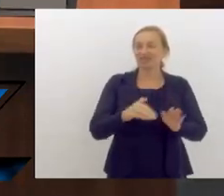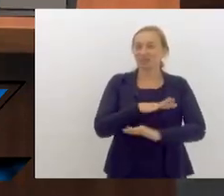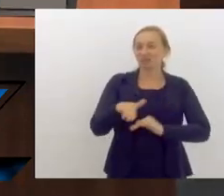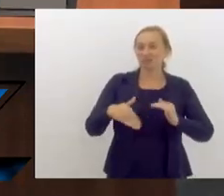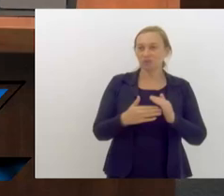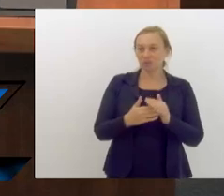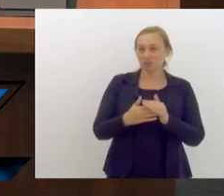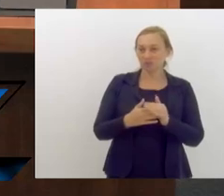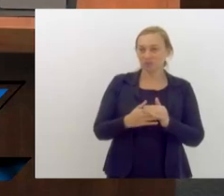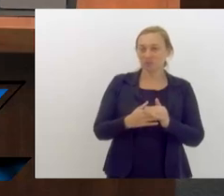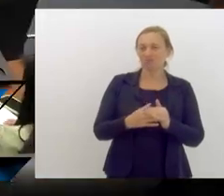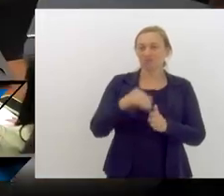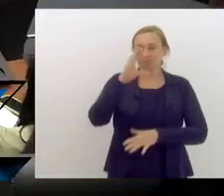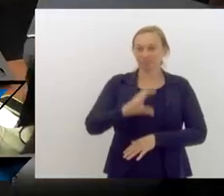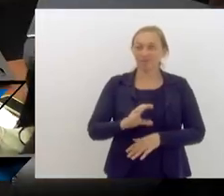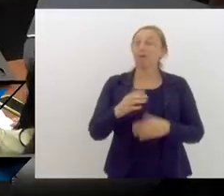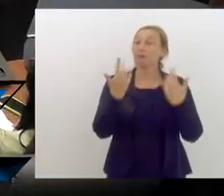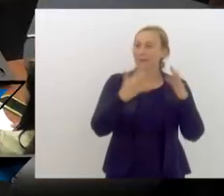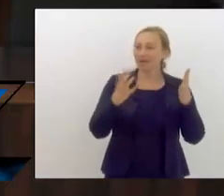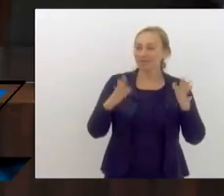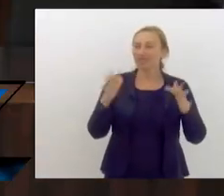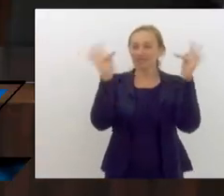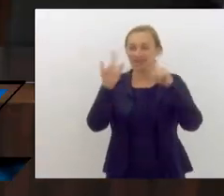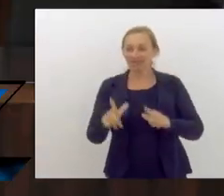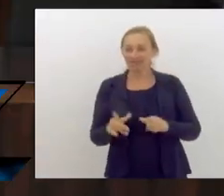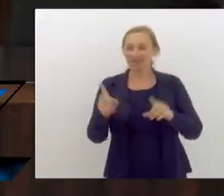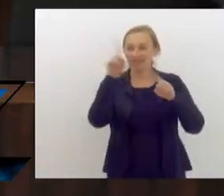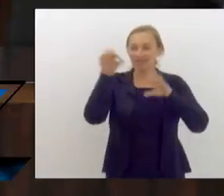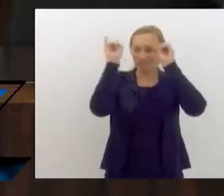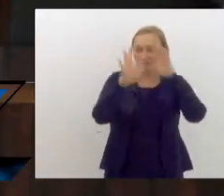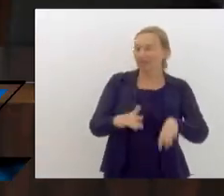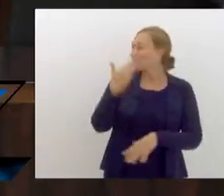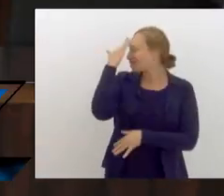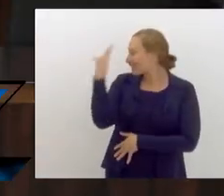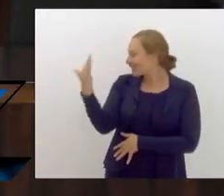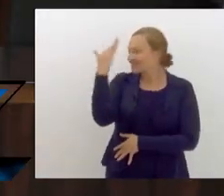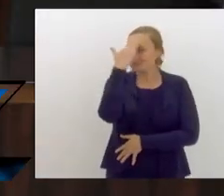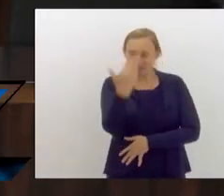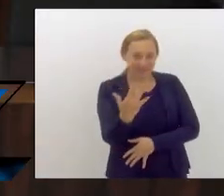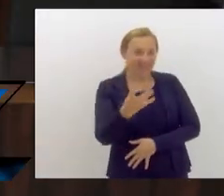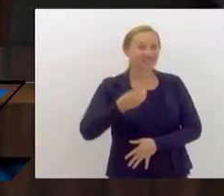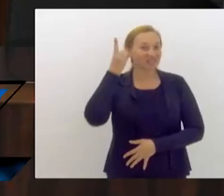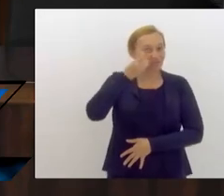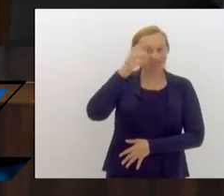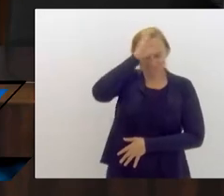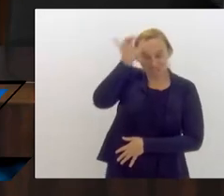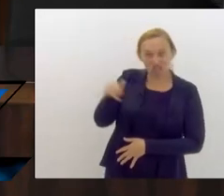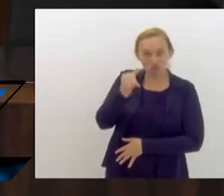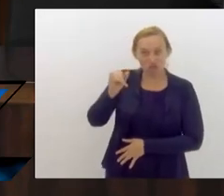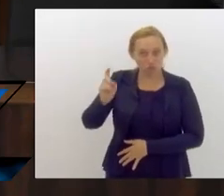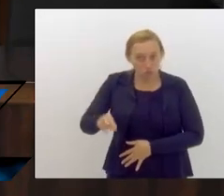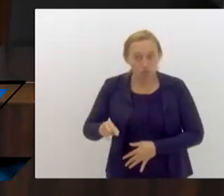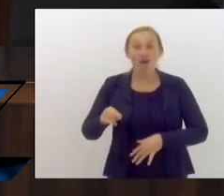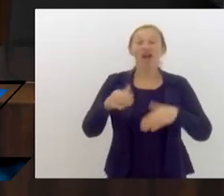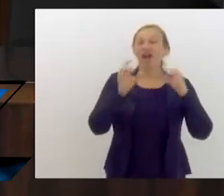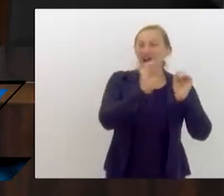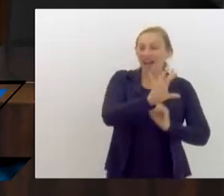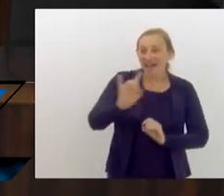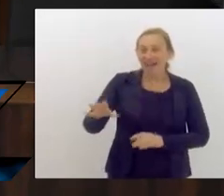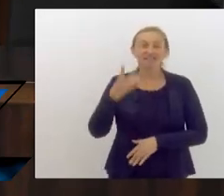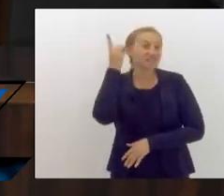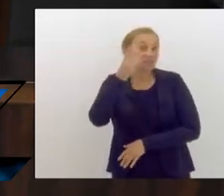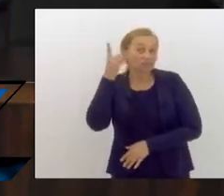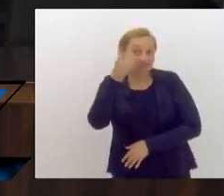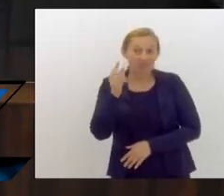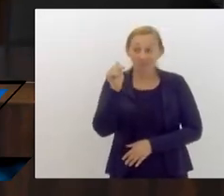que Deus o abençoe muito obrigada Deputado tia Ju Muito obrigado a cada Deputado deputada presente aqui no